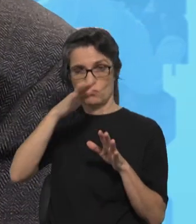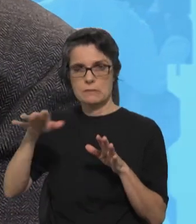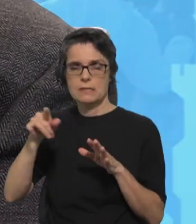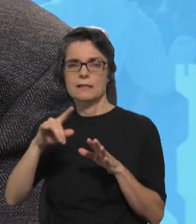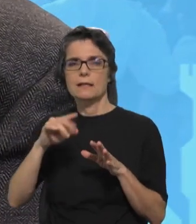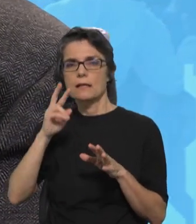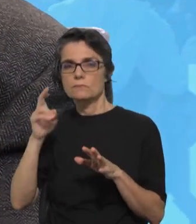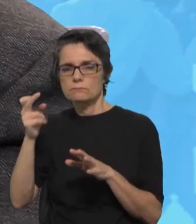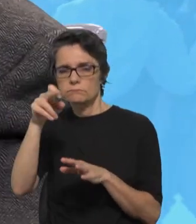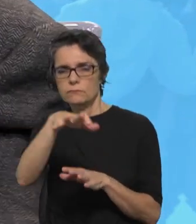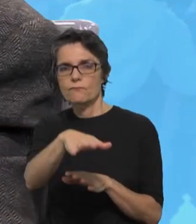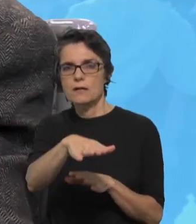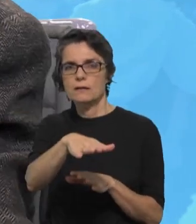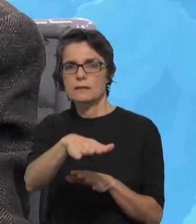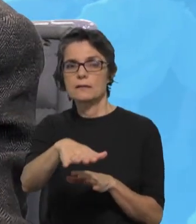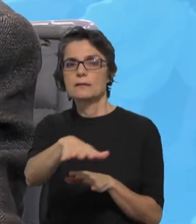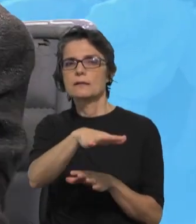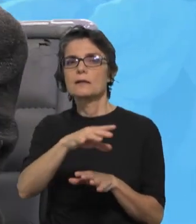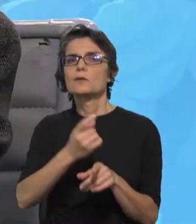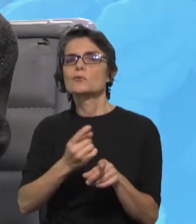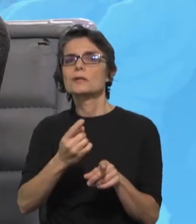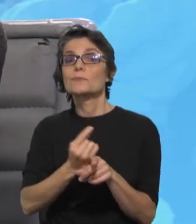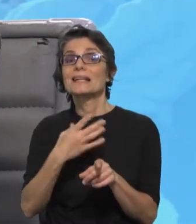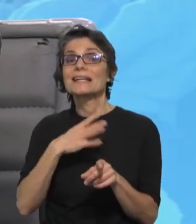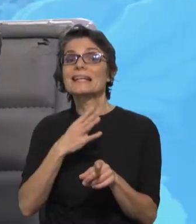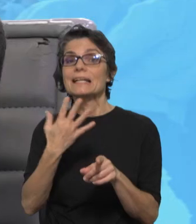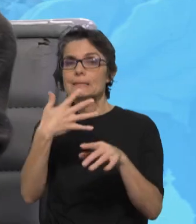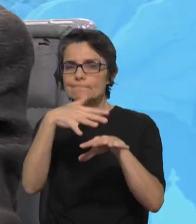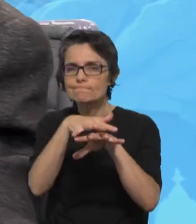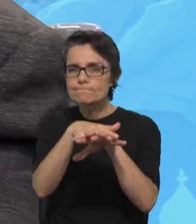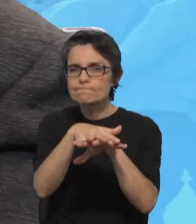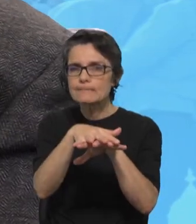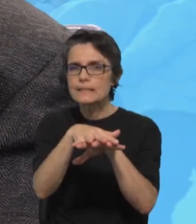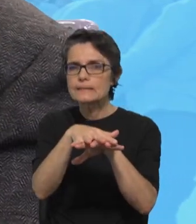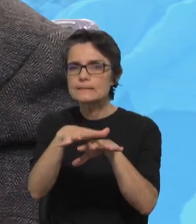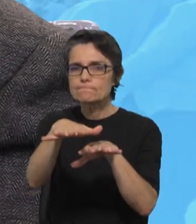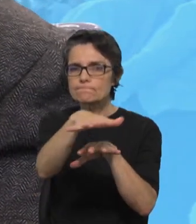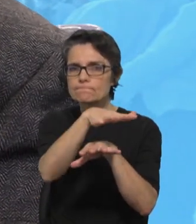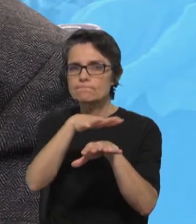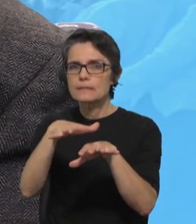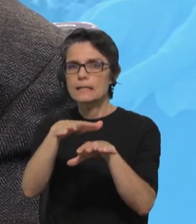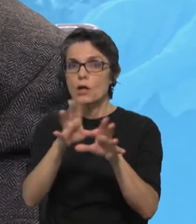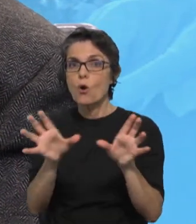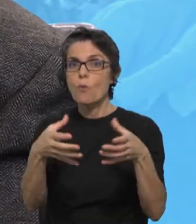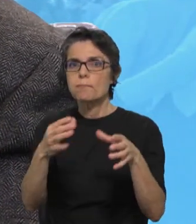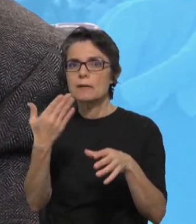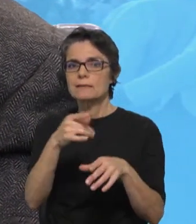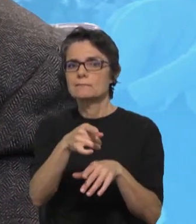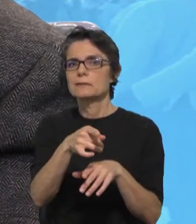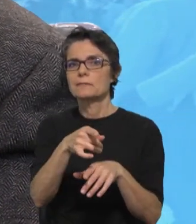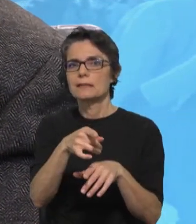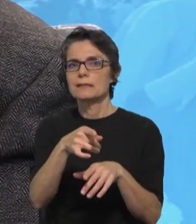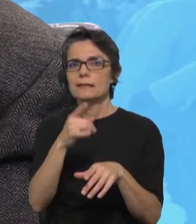a Jerusalém justamente para se inserir mais naquela primeira comunidade,